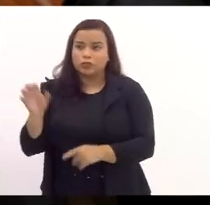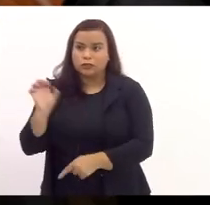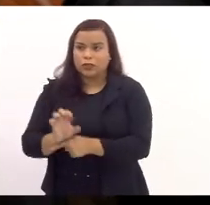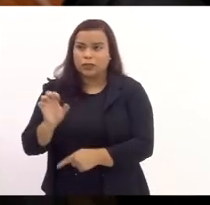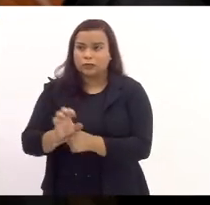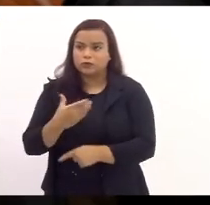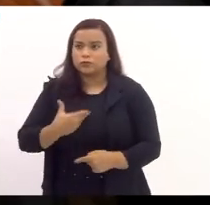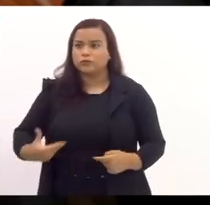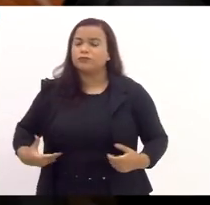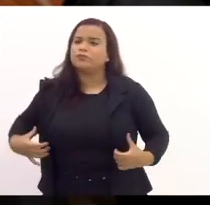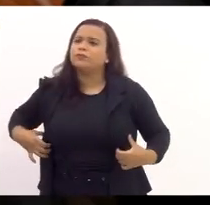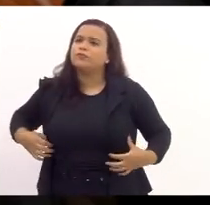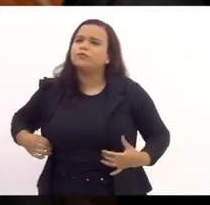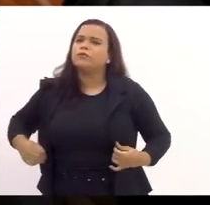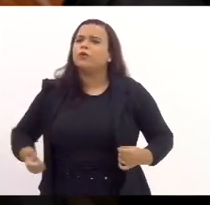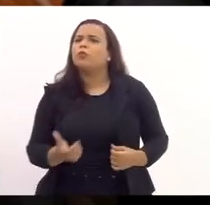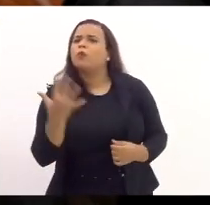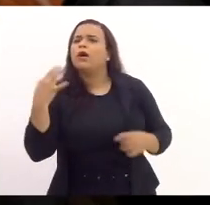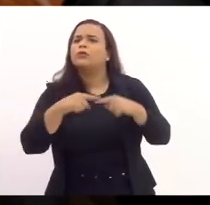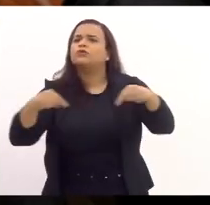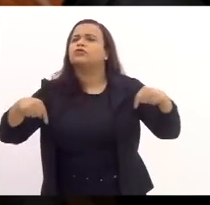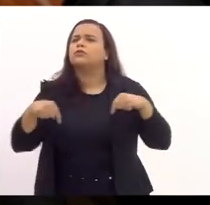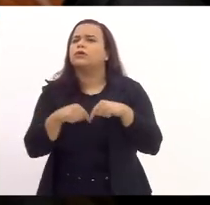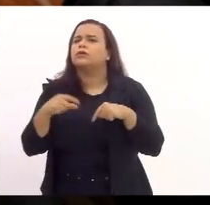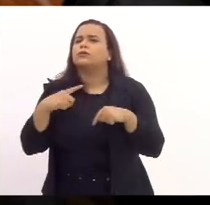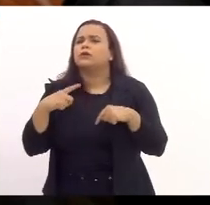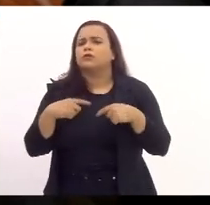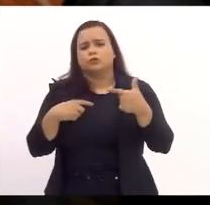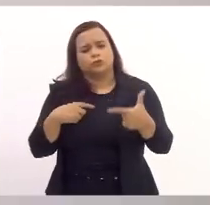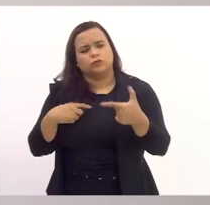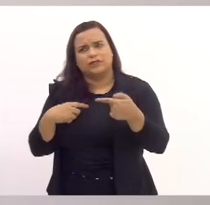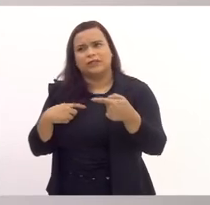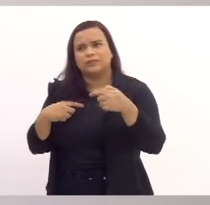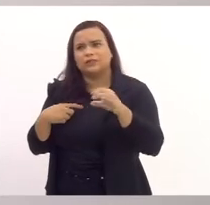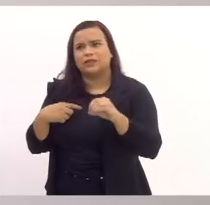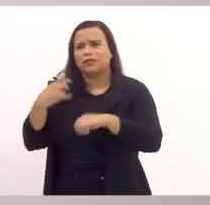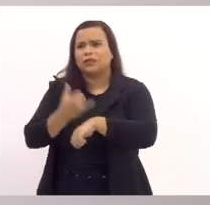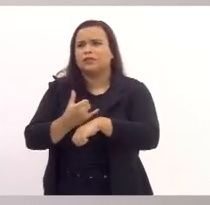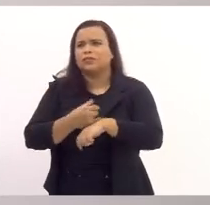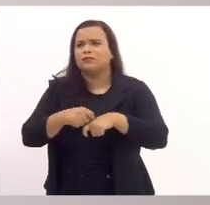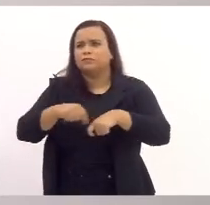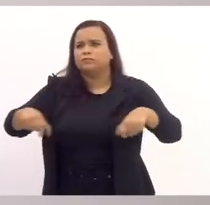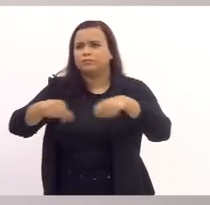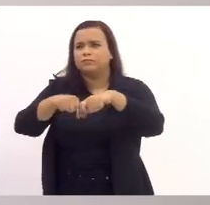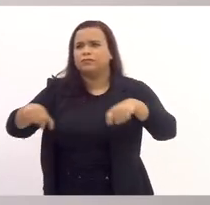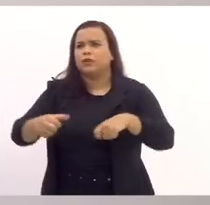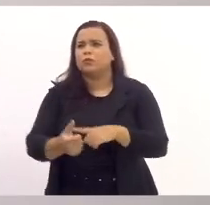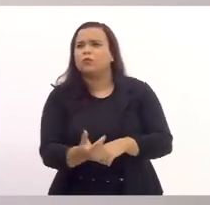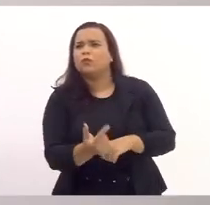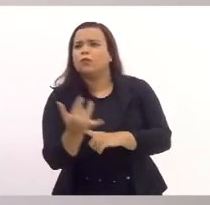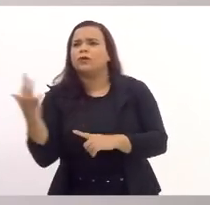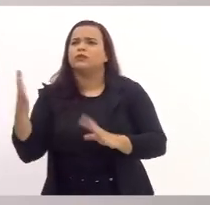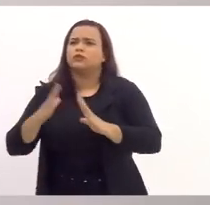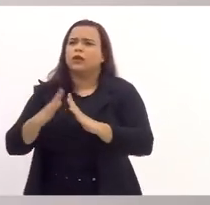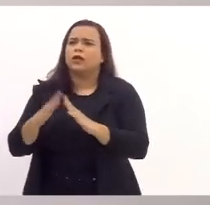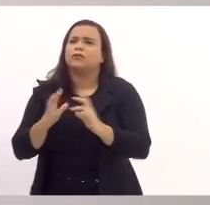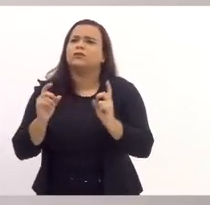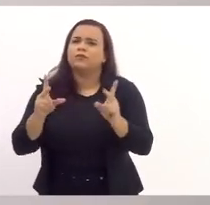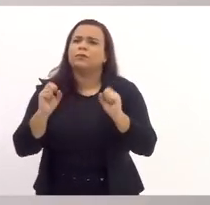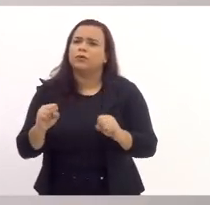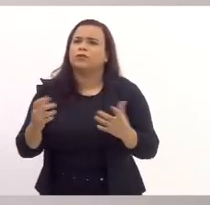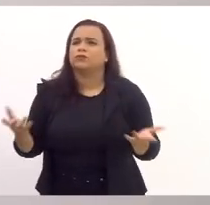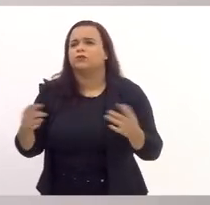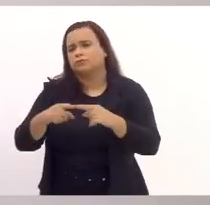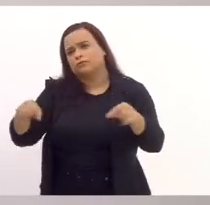tem ao longo dessa malha ferroviária de 270 quilômetros? Quantos imóveis existem ali que podem ser vendidos?